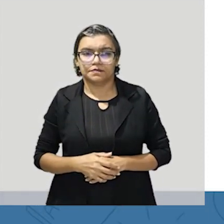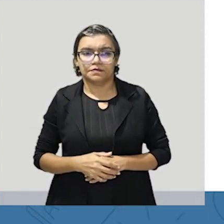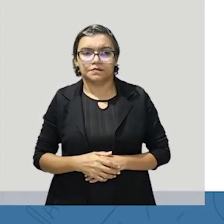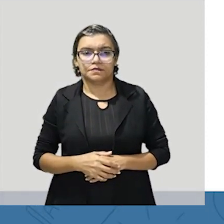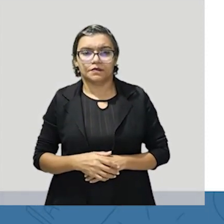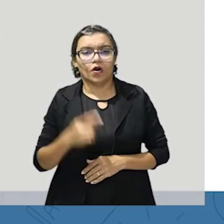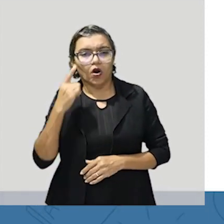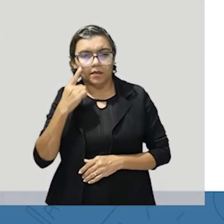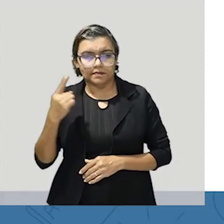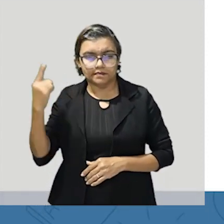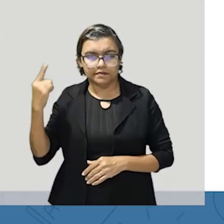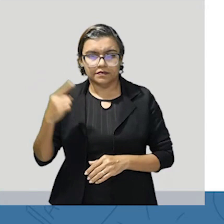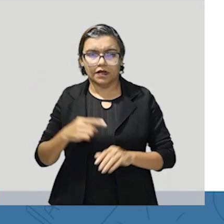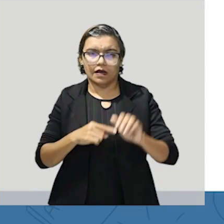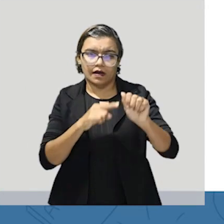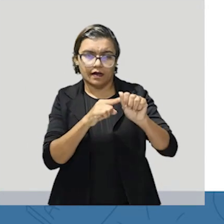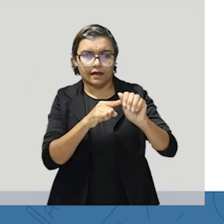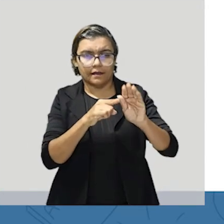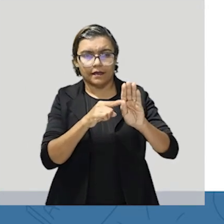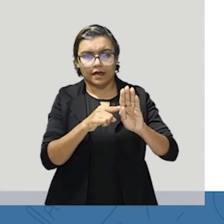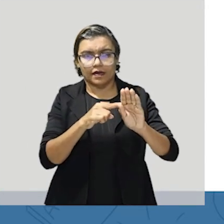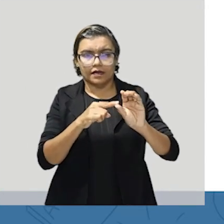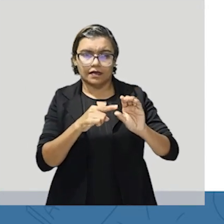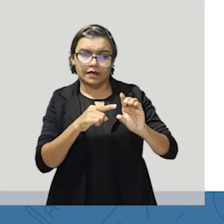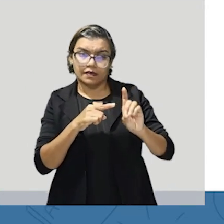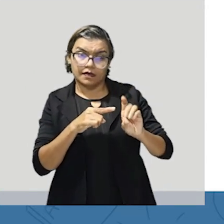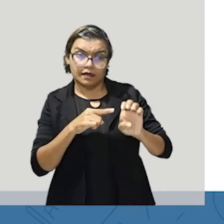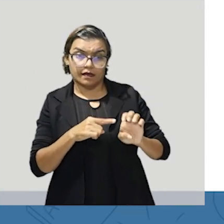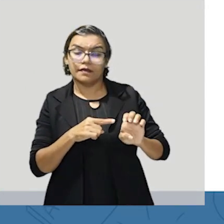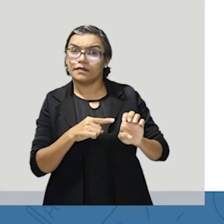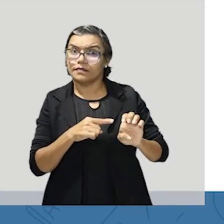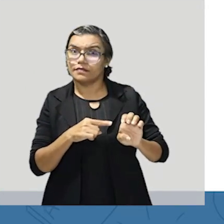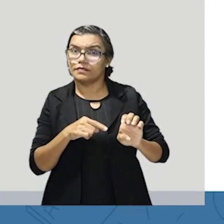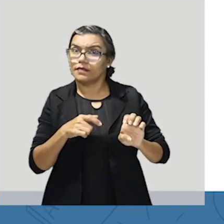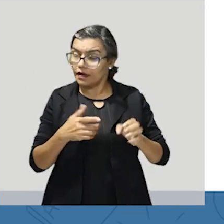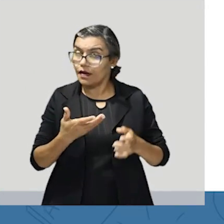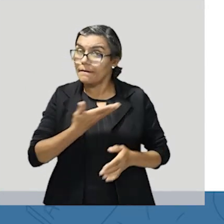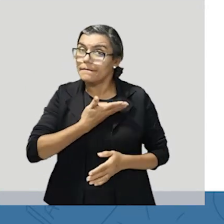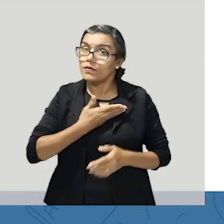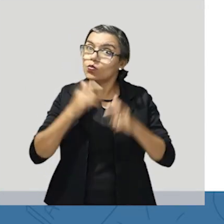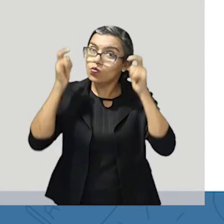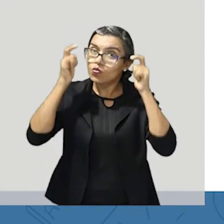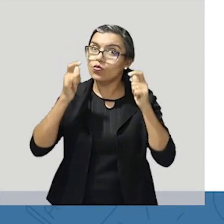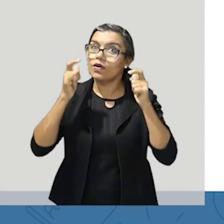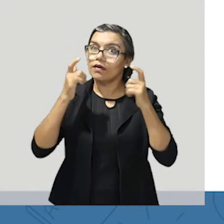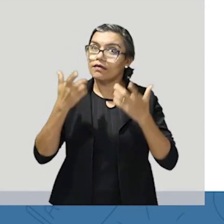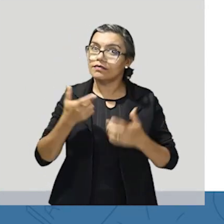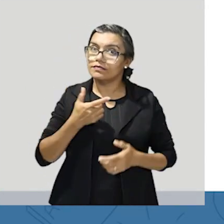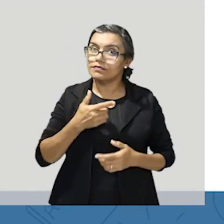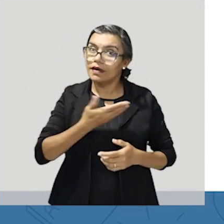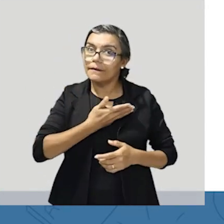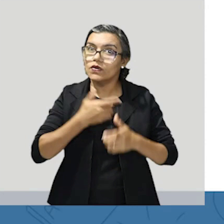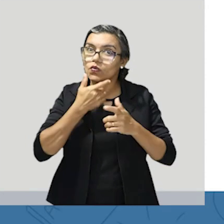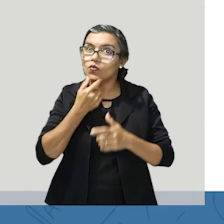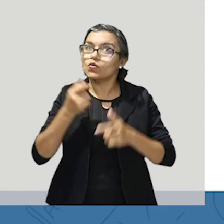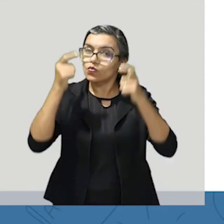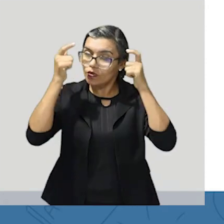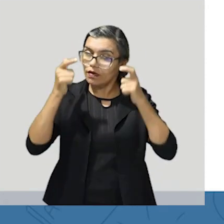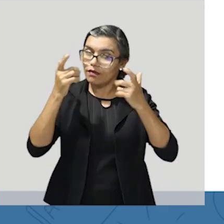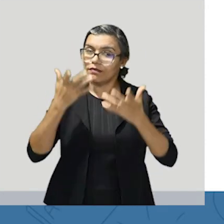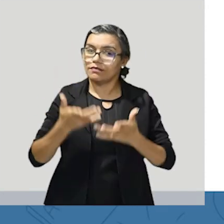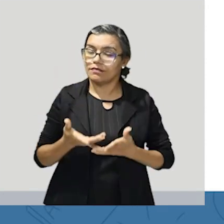feliz andarei de bicicleta Olá sou amigo do Rei bom eu sou amigo do rei se eu sou amigo do Rei Eu posso fazer tudo que eu quiser então